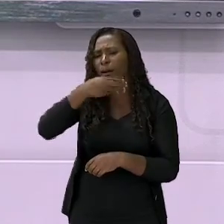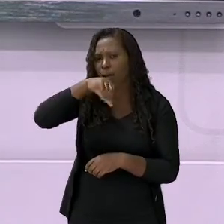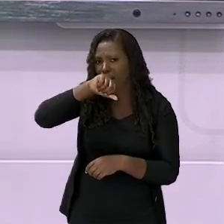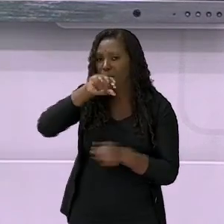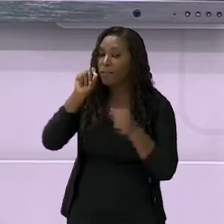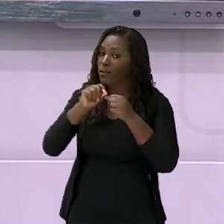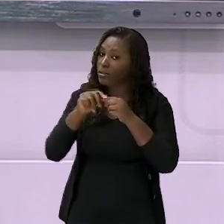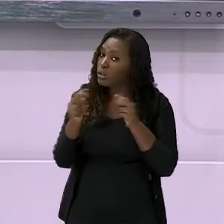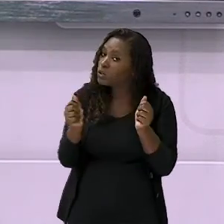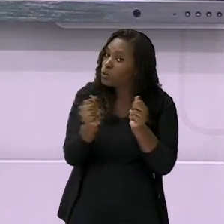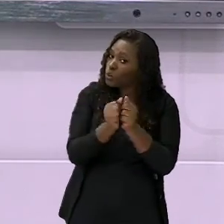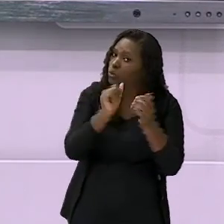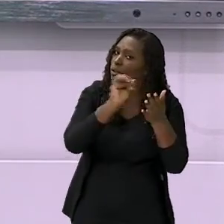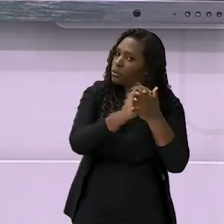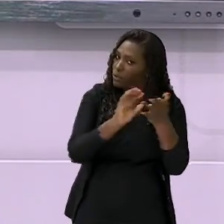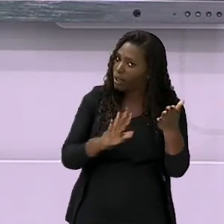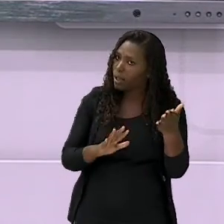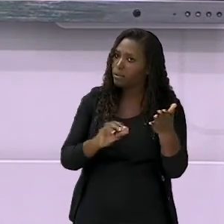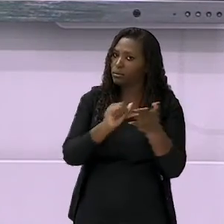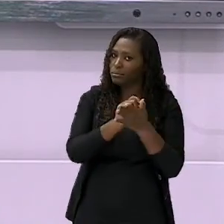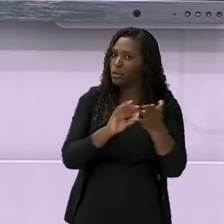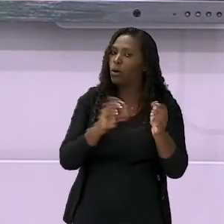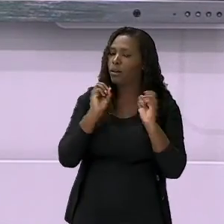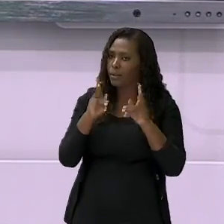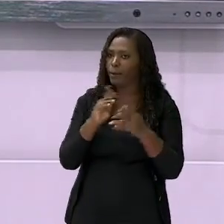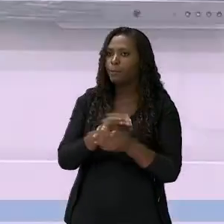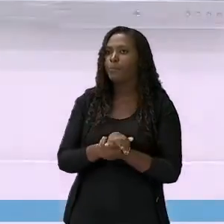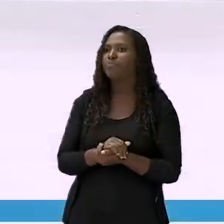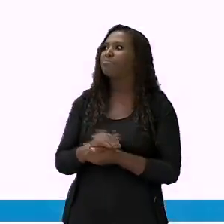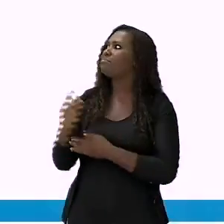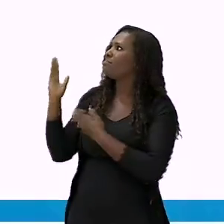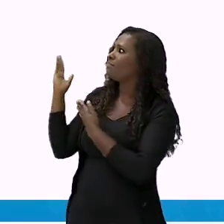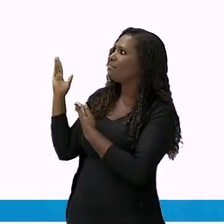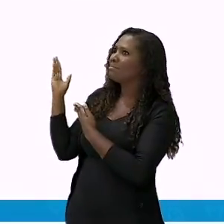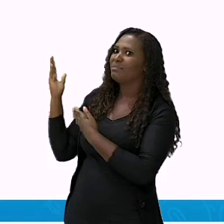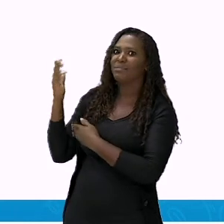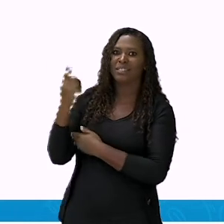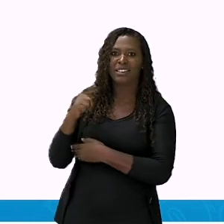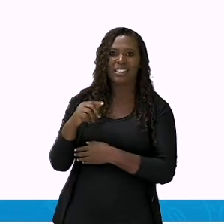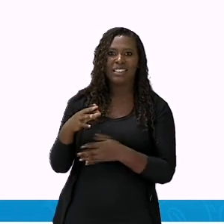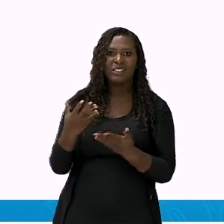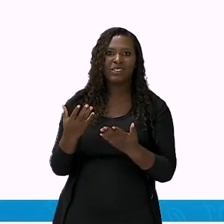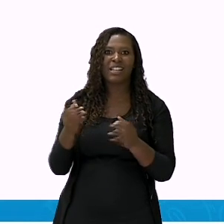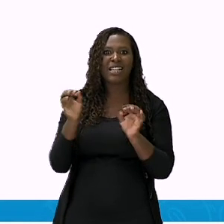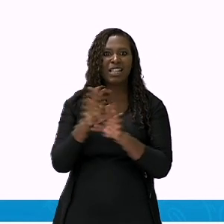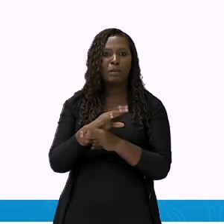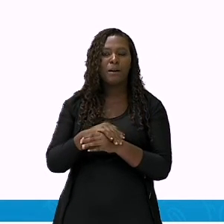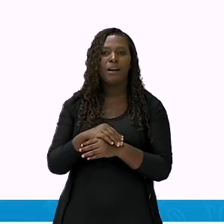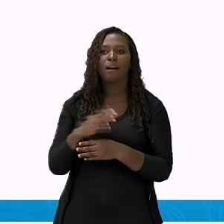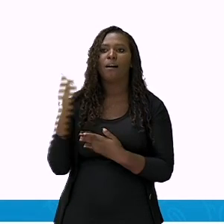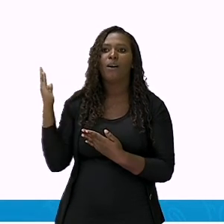atividades. E esse outro quadro, para a gente poder encerrar. Olha só que quadro bacana.